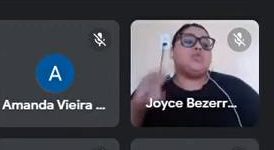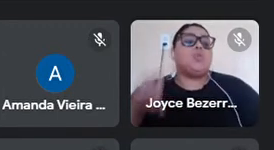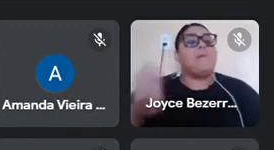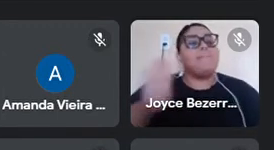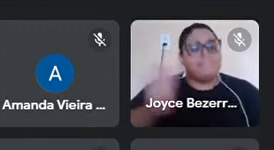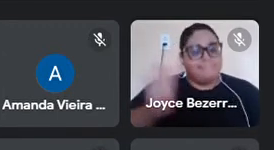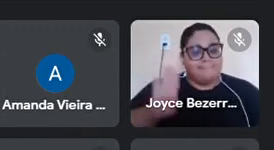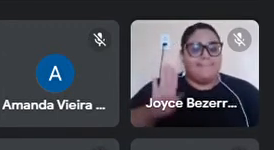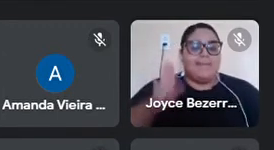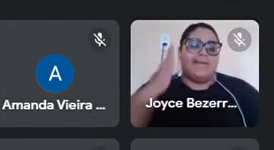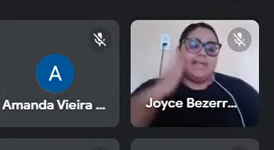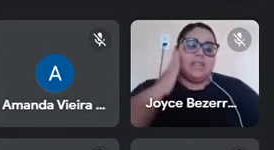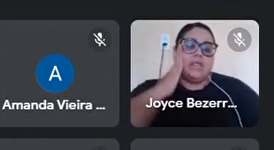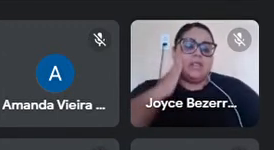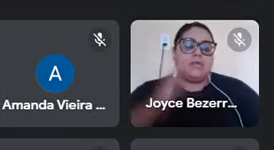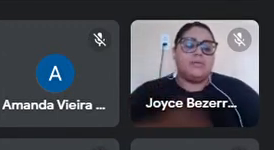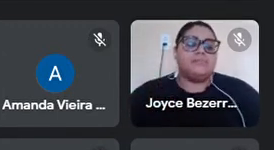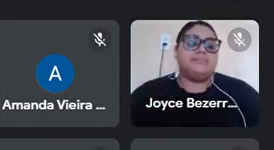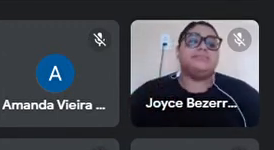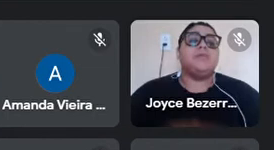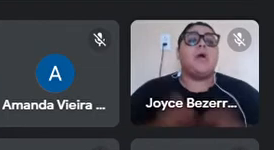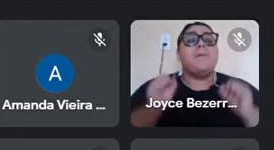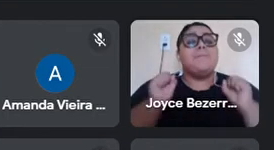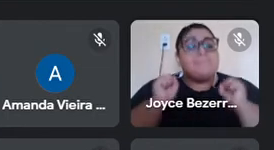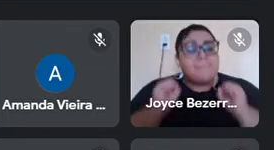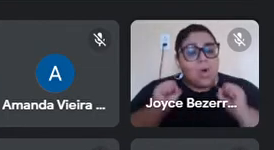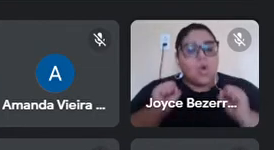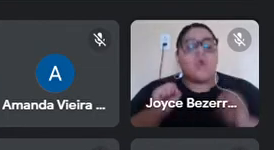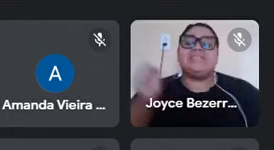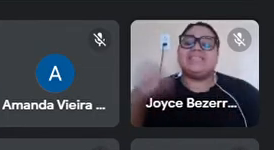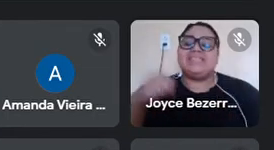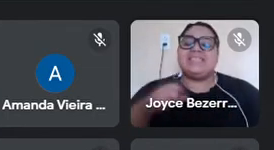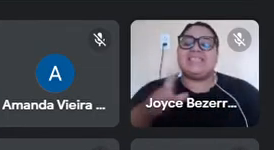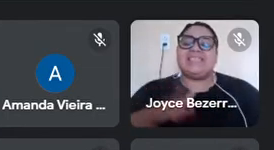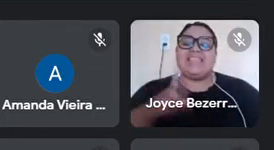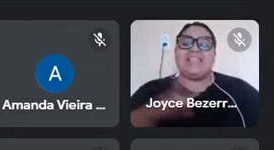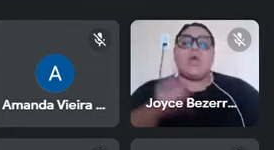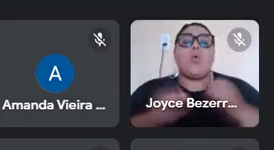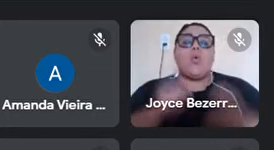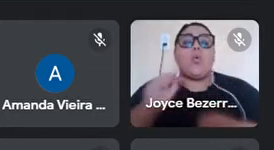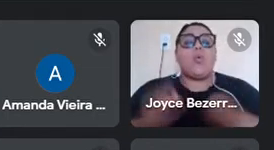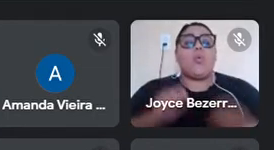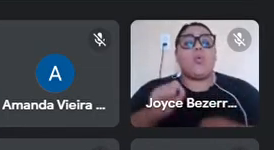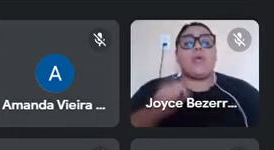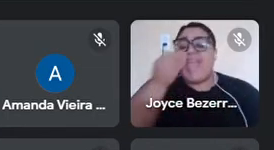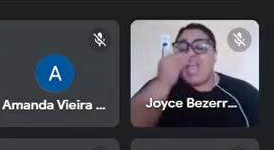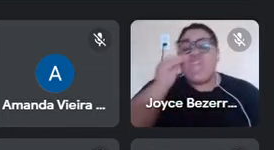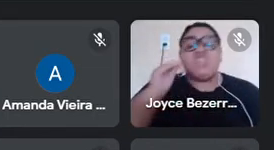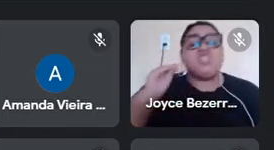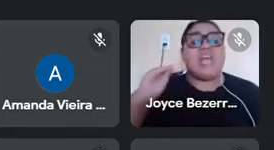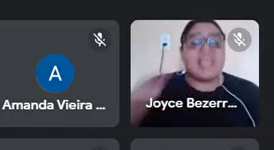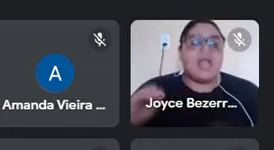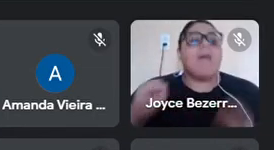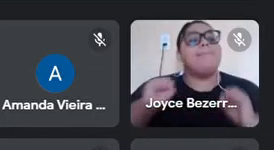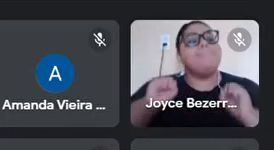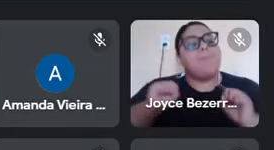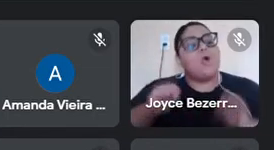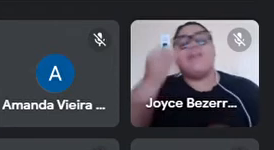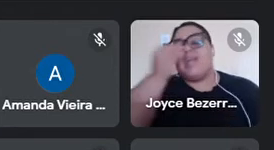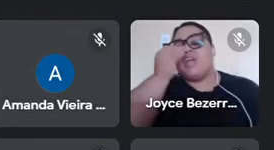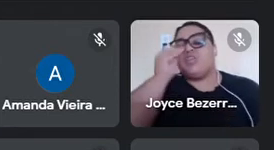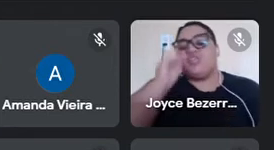certo? Pode gerar rejeição, que é justamente aos efeitos aí colaterais que eu